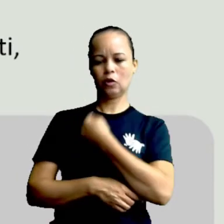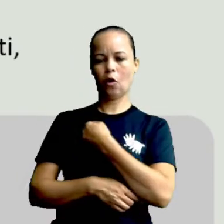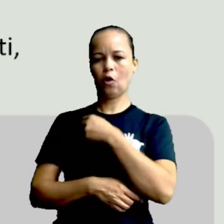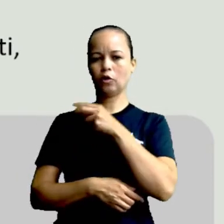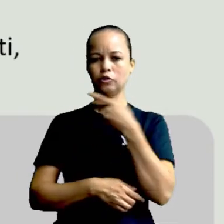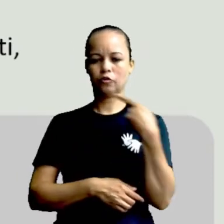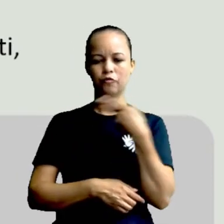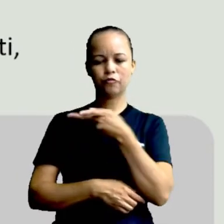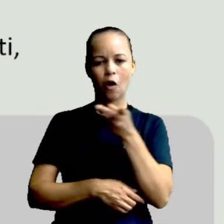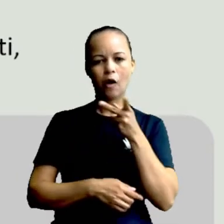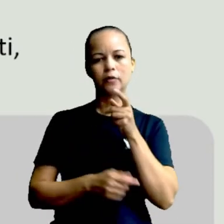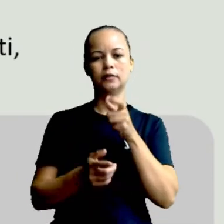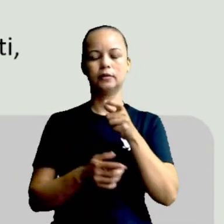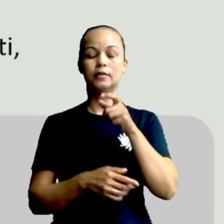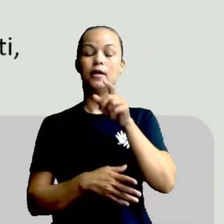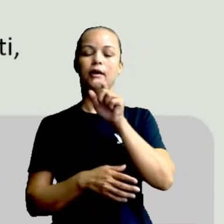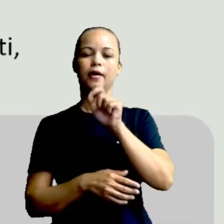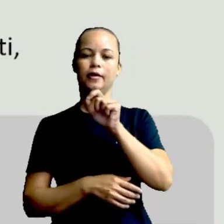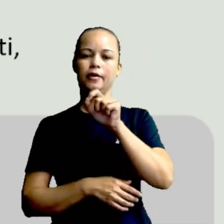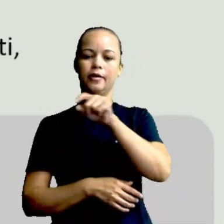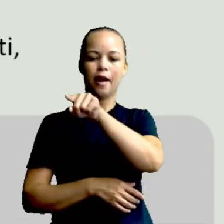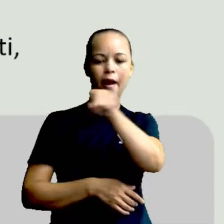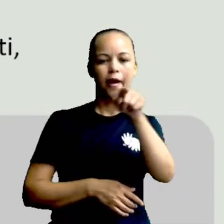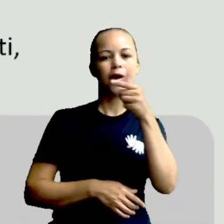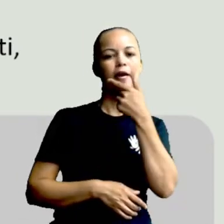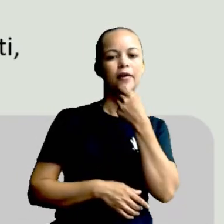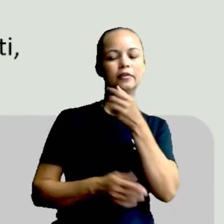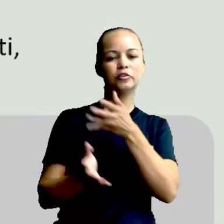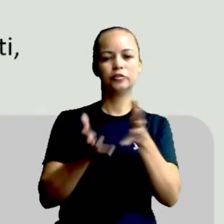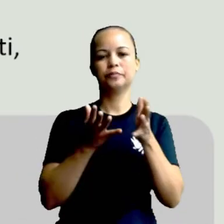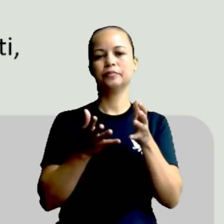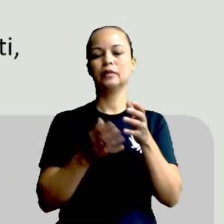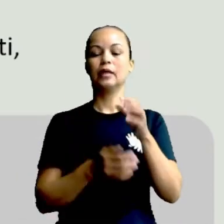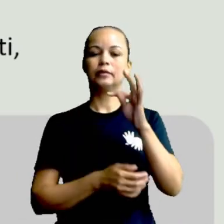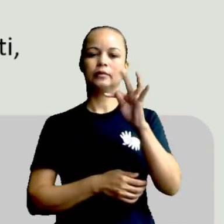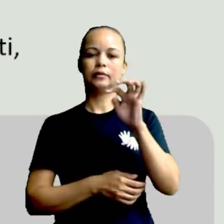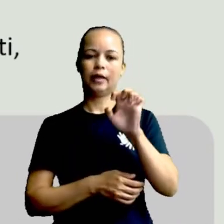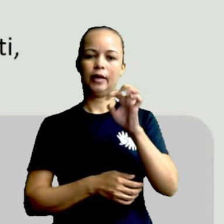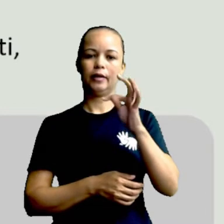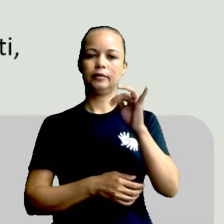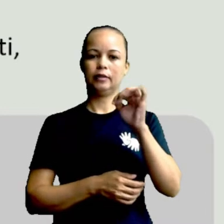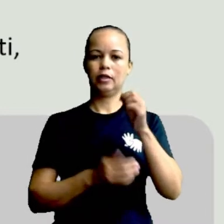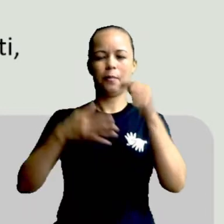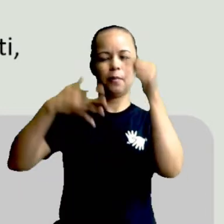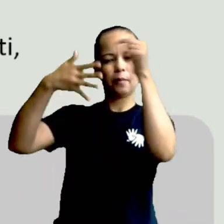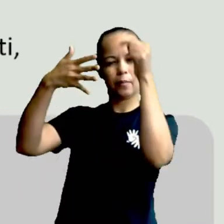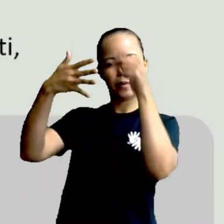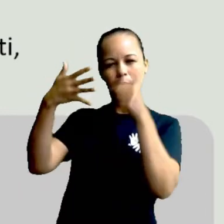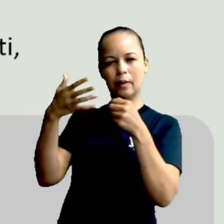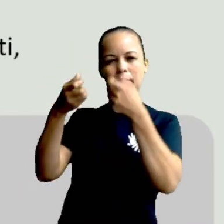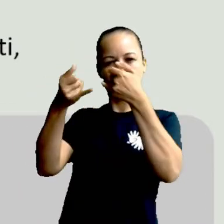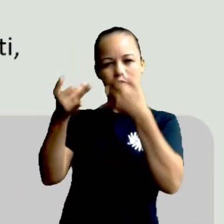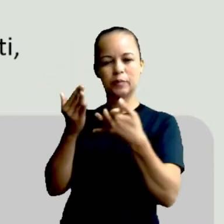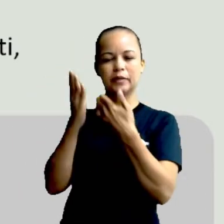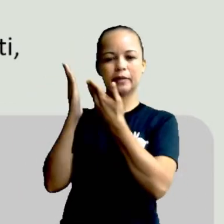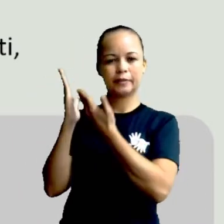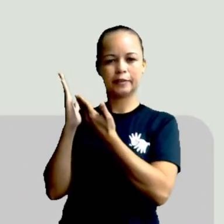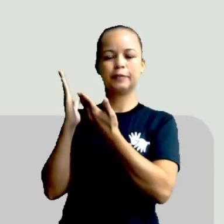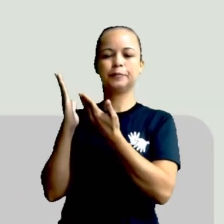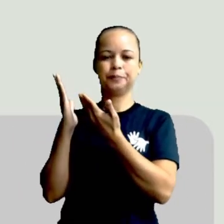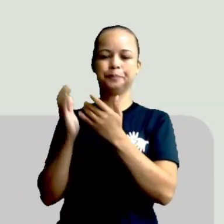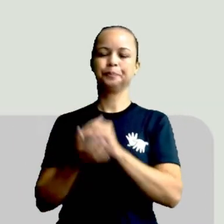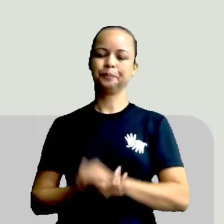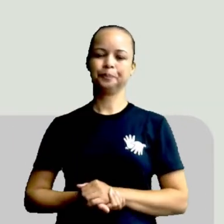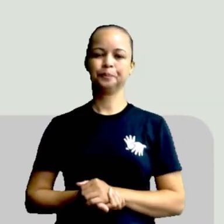e hoje o caso oblíquo mim comigo Petit contigo c s o m